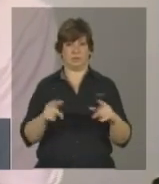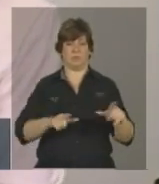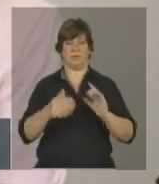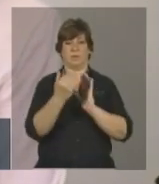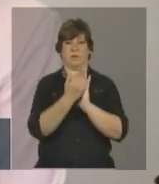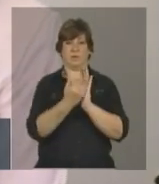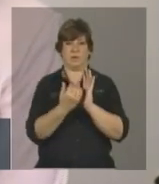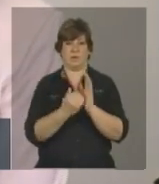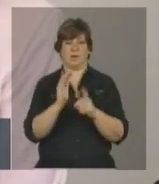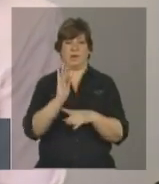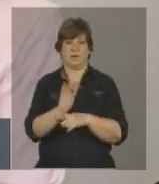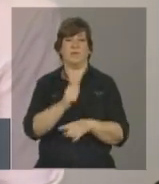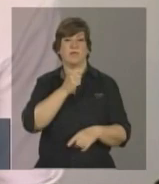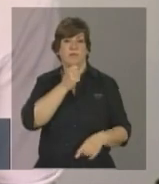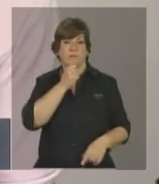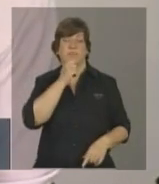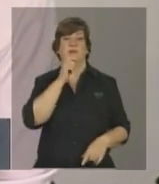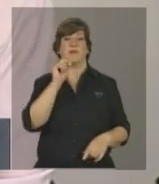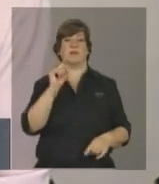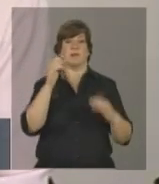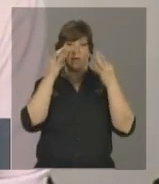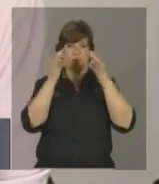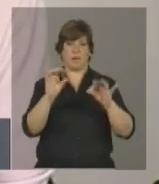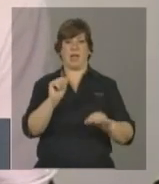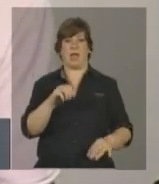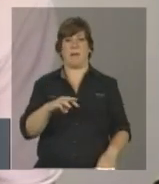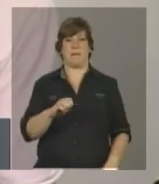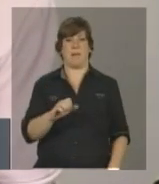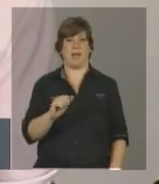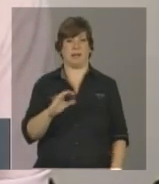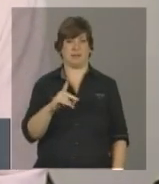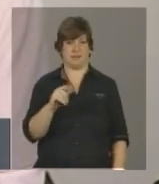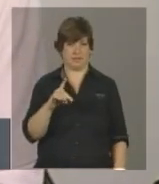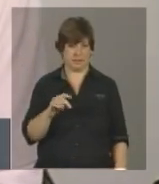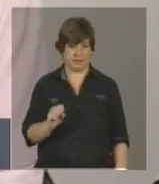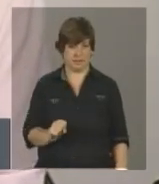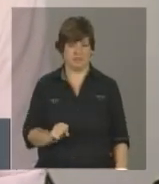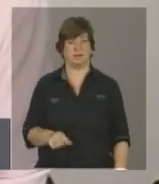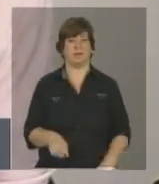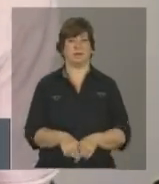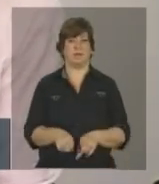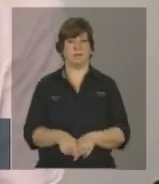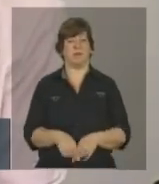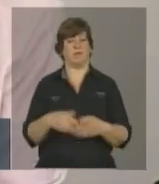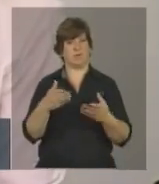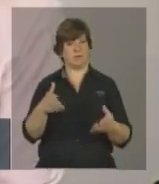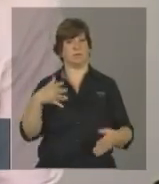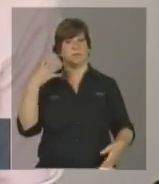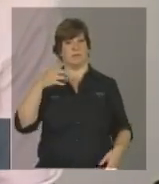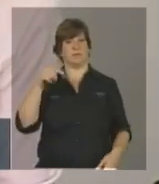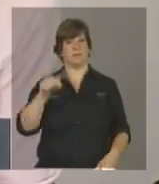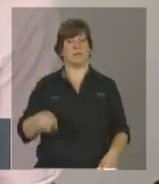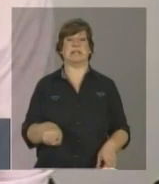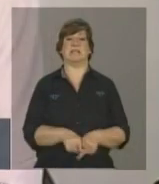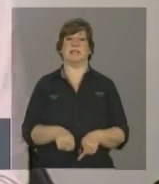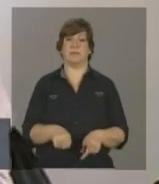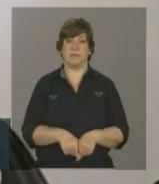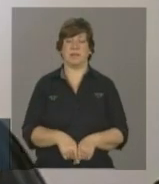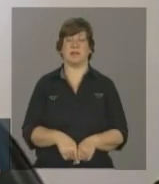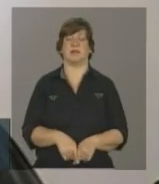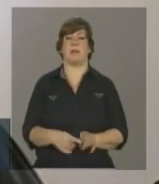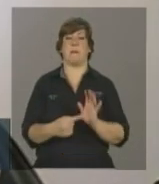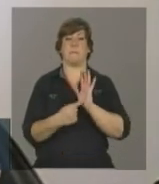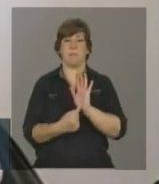Vítimas e Testemunhas Ameaçadas. E, meu caro Everardo, seu pronunciamento aqui também dá o tom da nossa atuação,